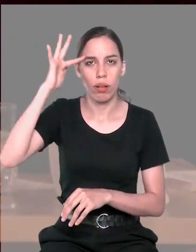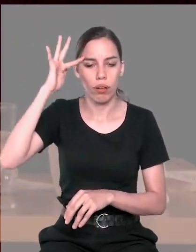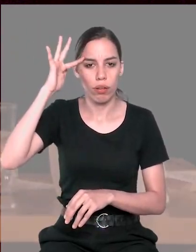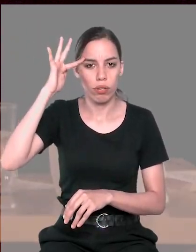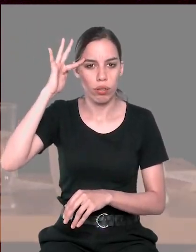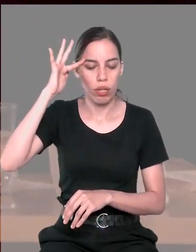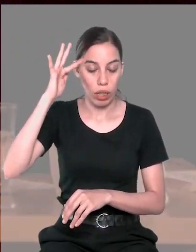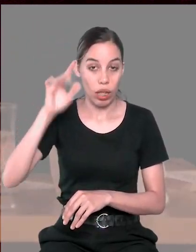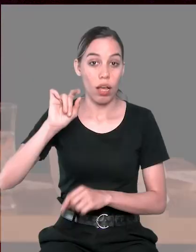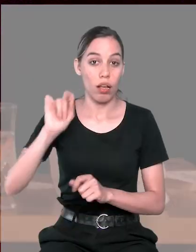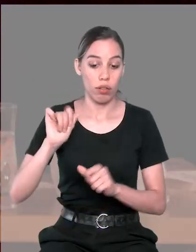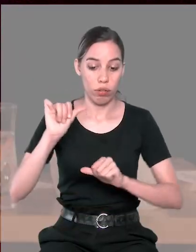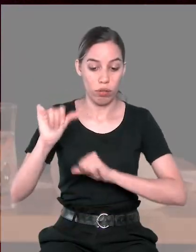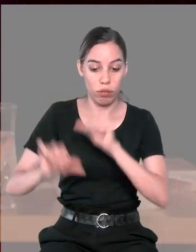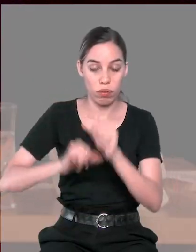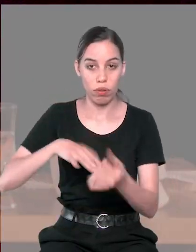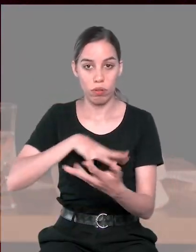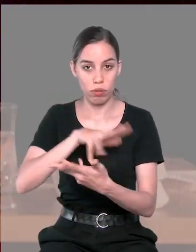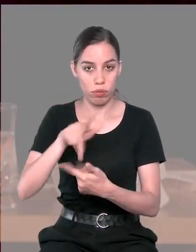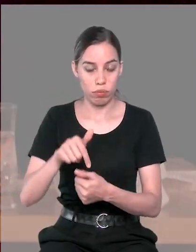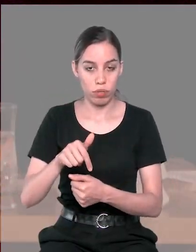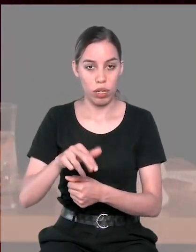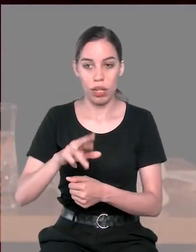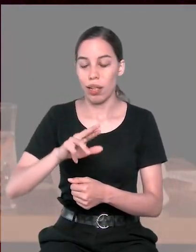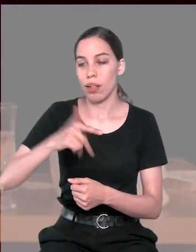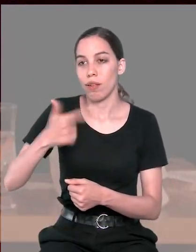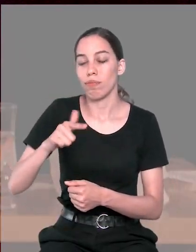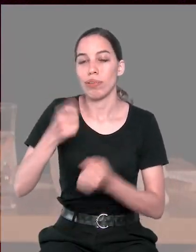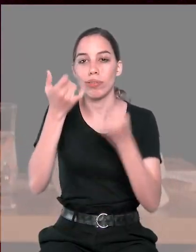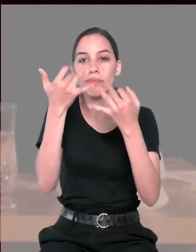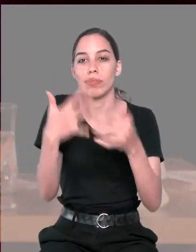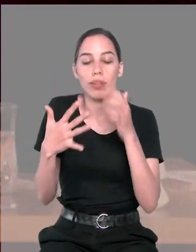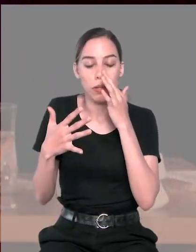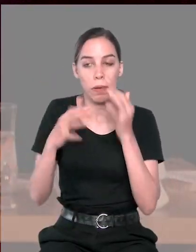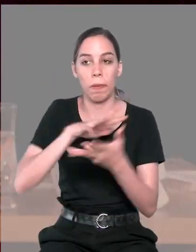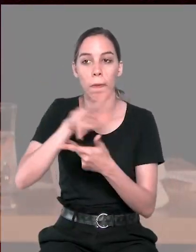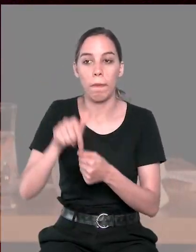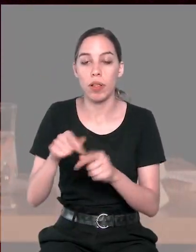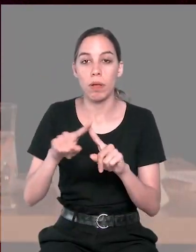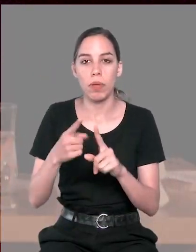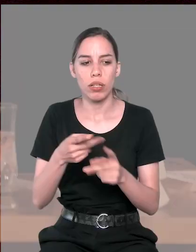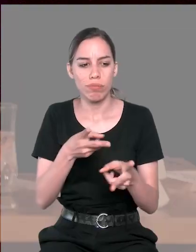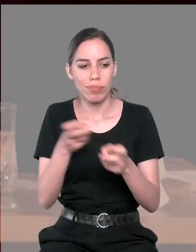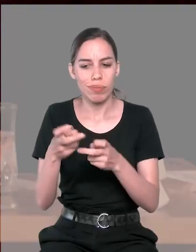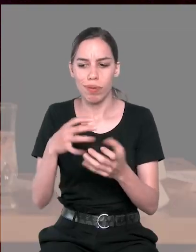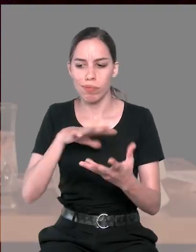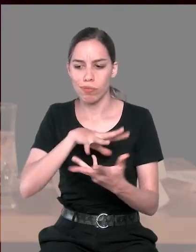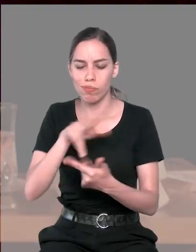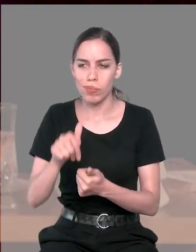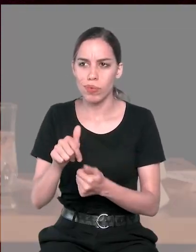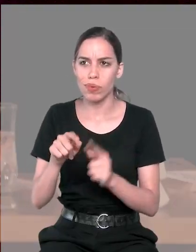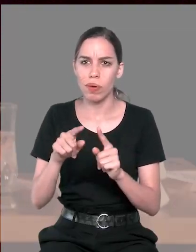se coloca. É a modificação do mundo, e não a explicação do mundo, não mais a concepção do mundo, não